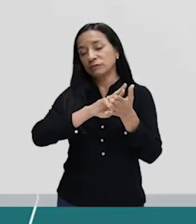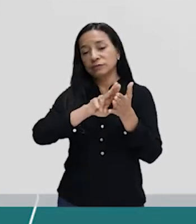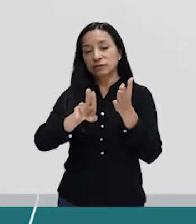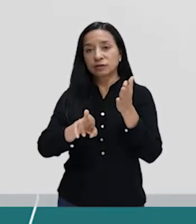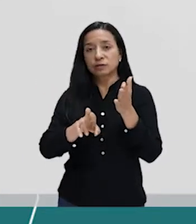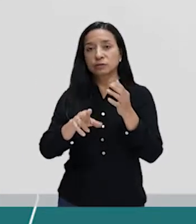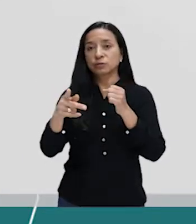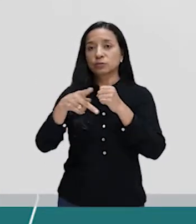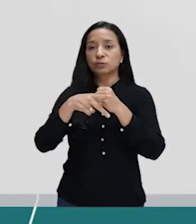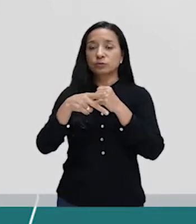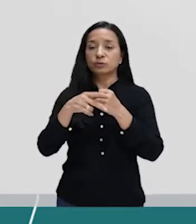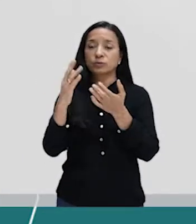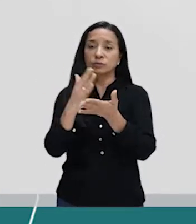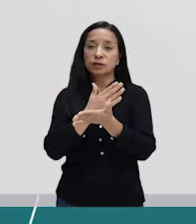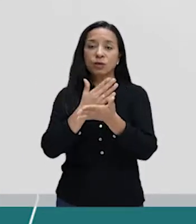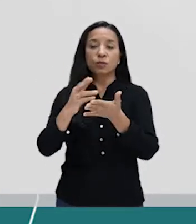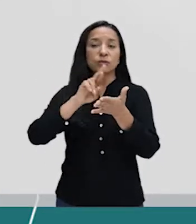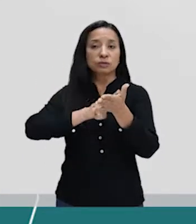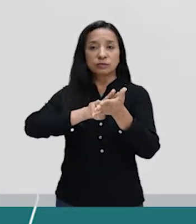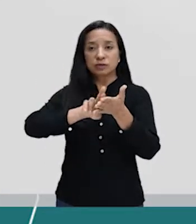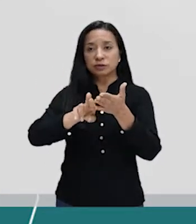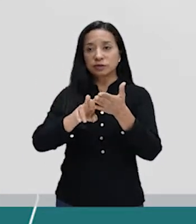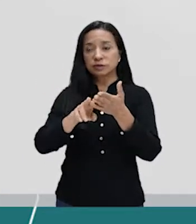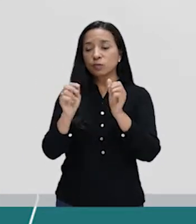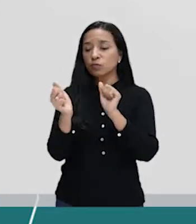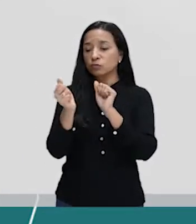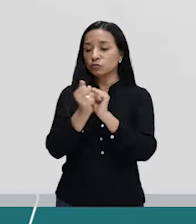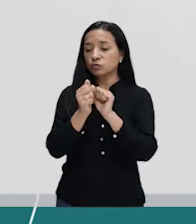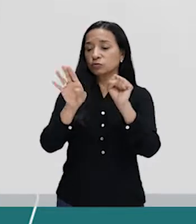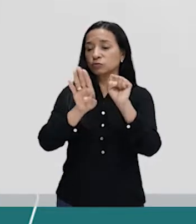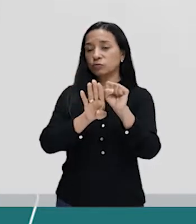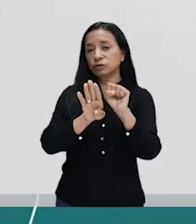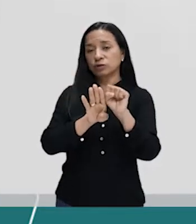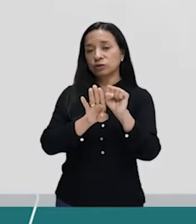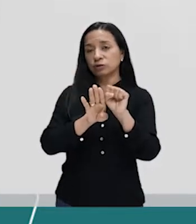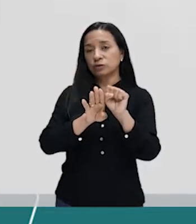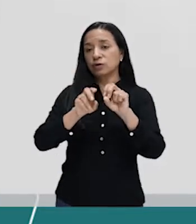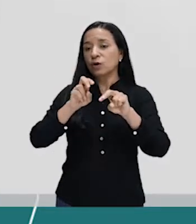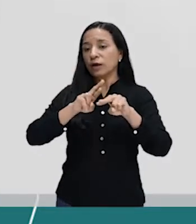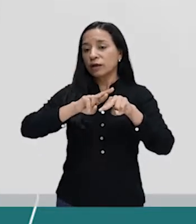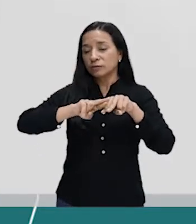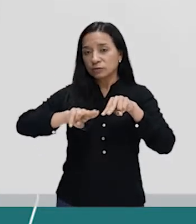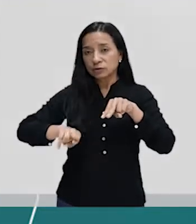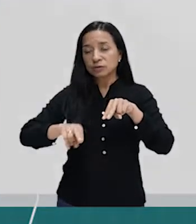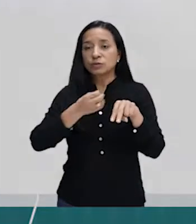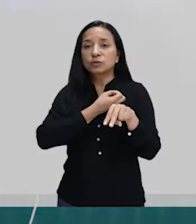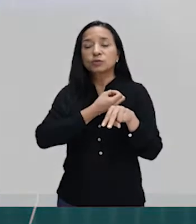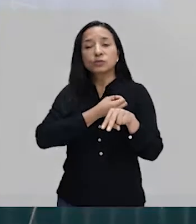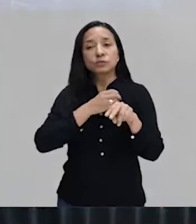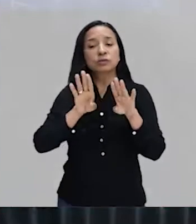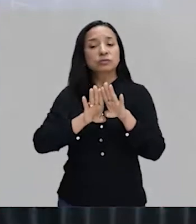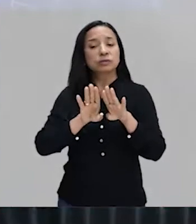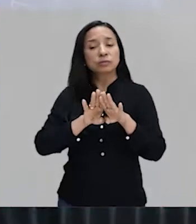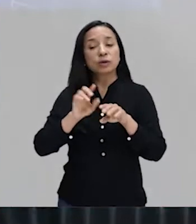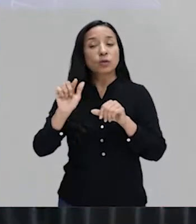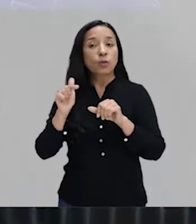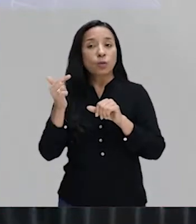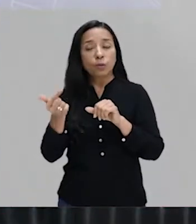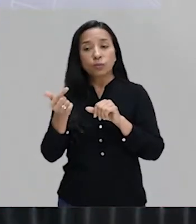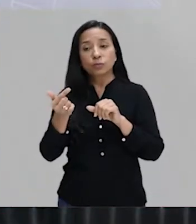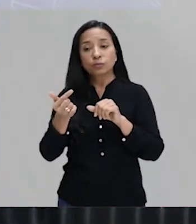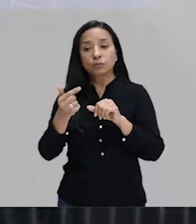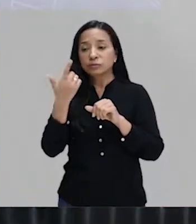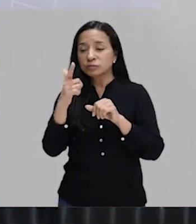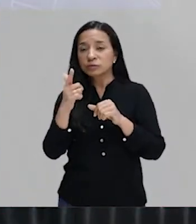os pronomes, alguns variam, acompanhando o substantivo em gênero e número, e outros são invariáveis.